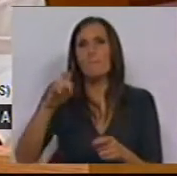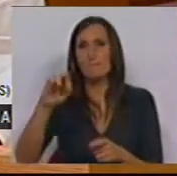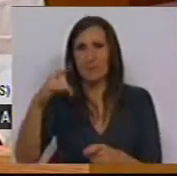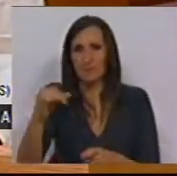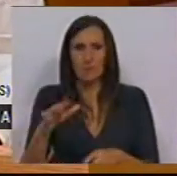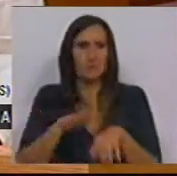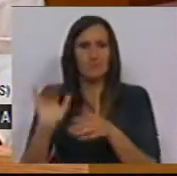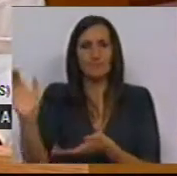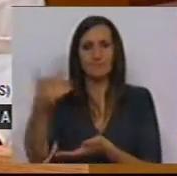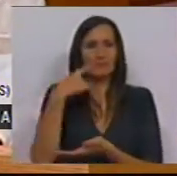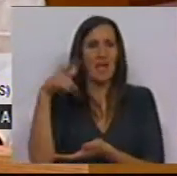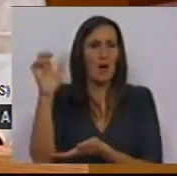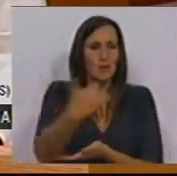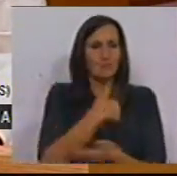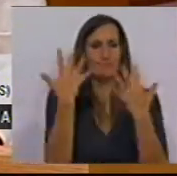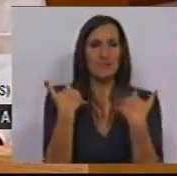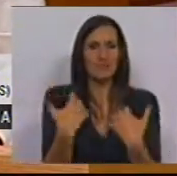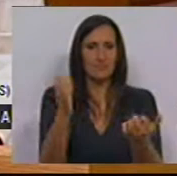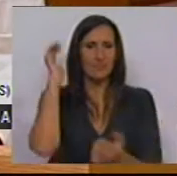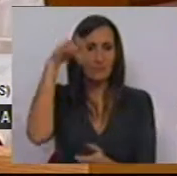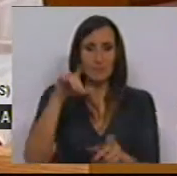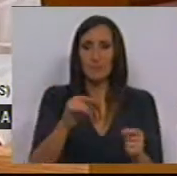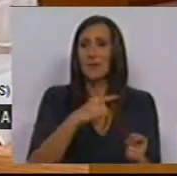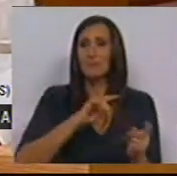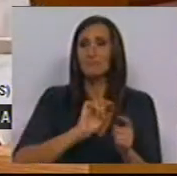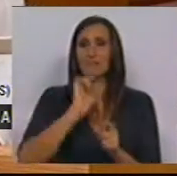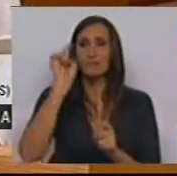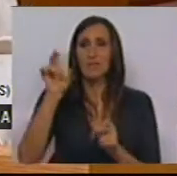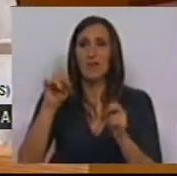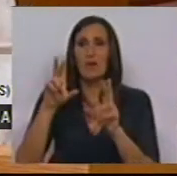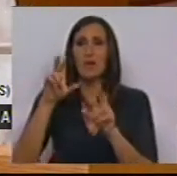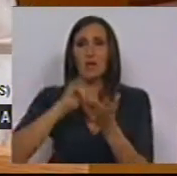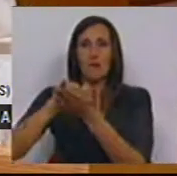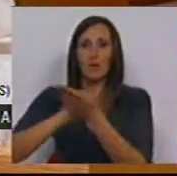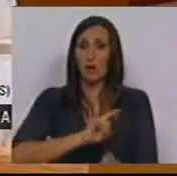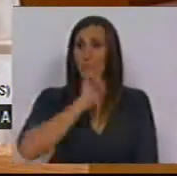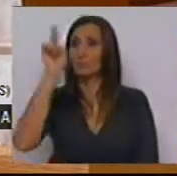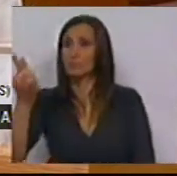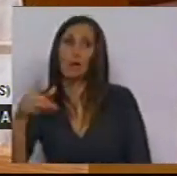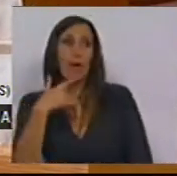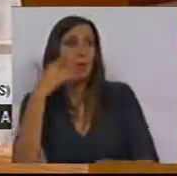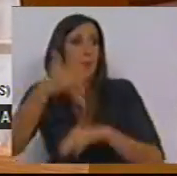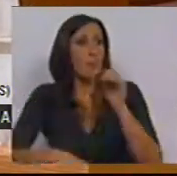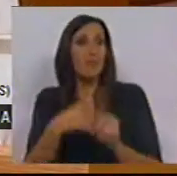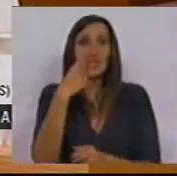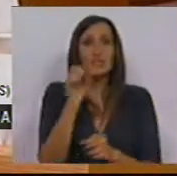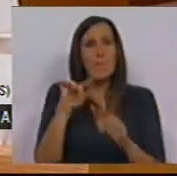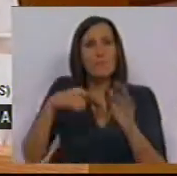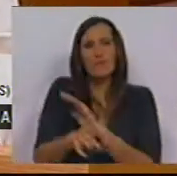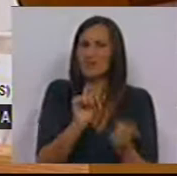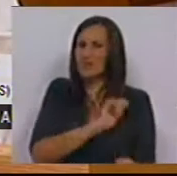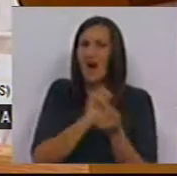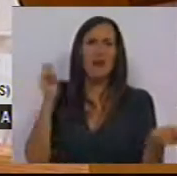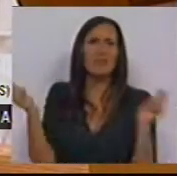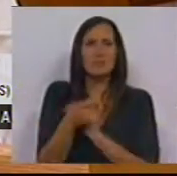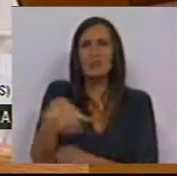entre uma audição regimental na Assembleia da República e uma deslocação a Nova Iorque, se anunciam profundas alterações